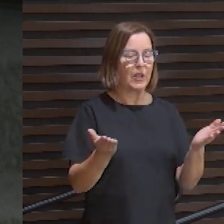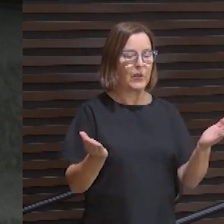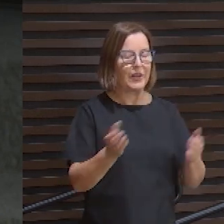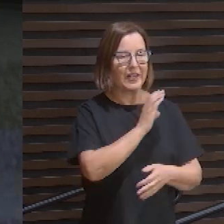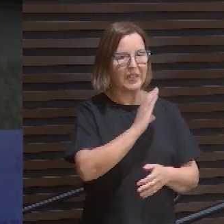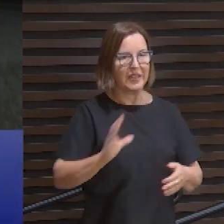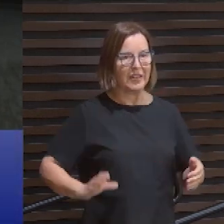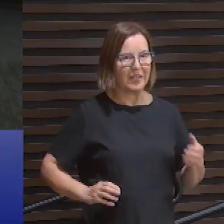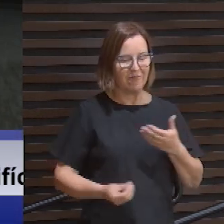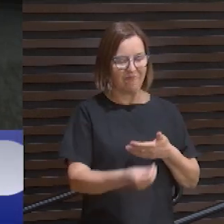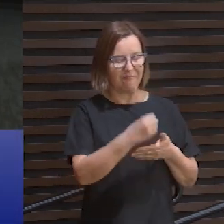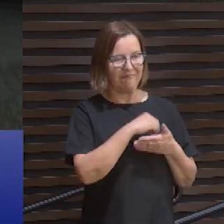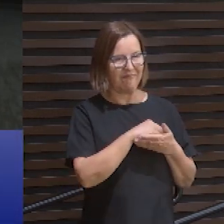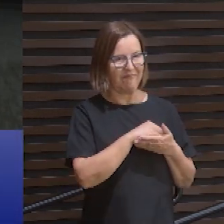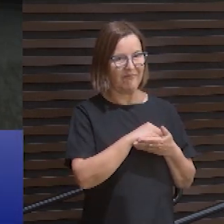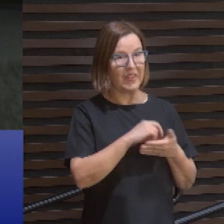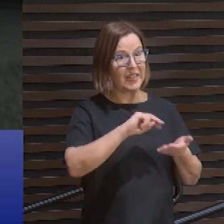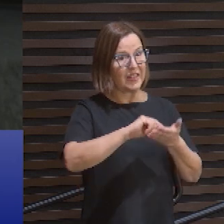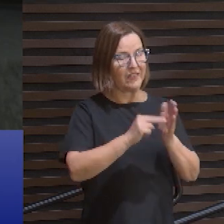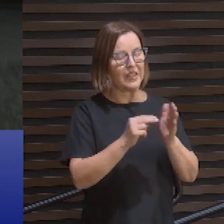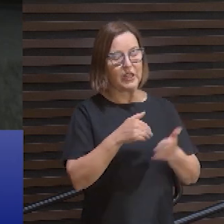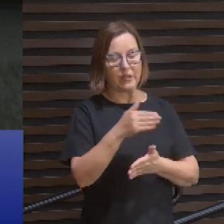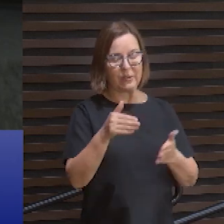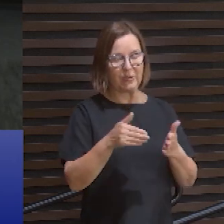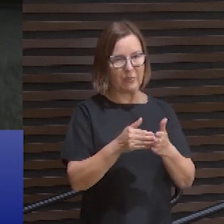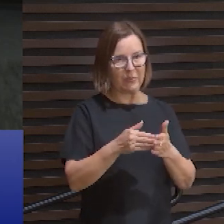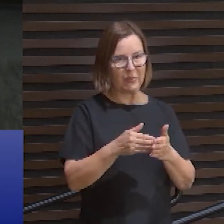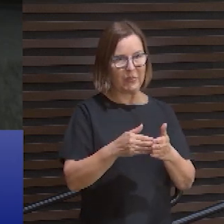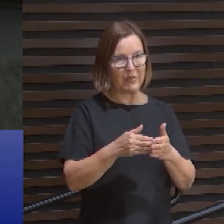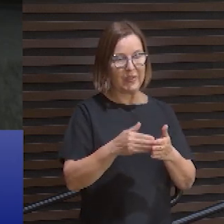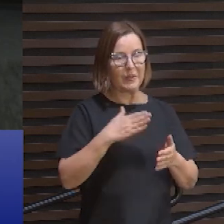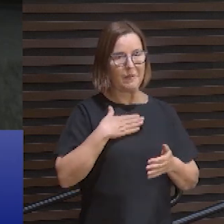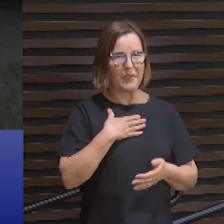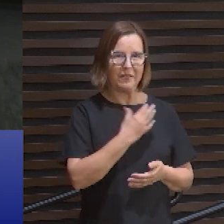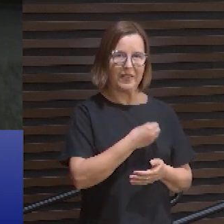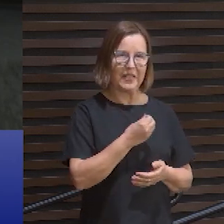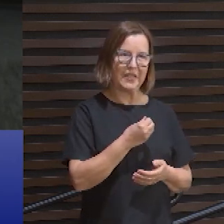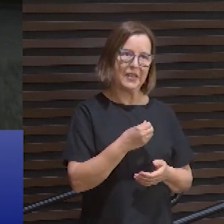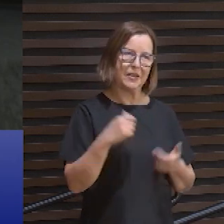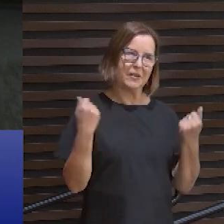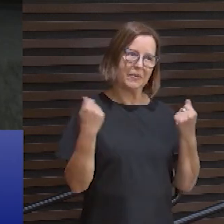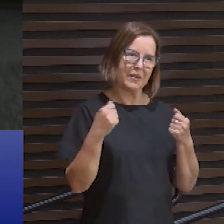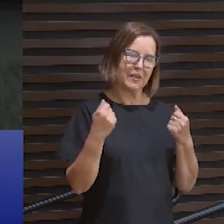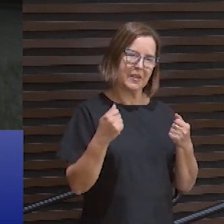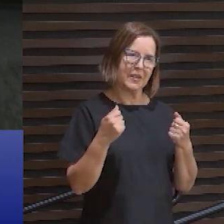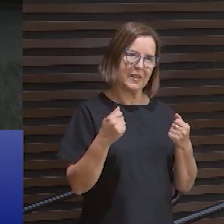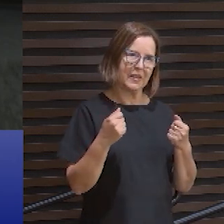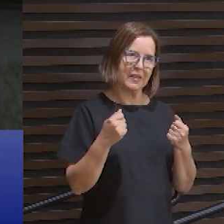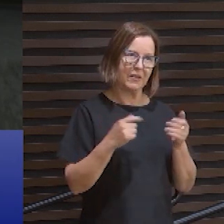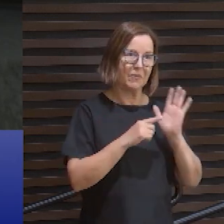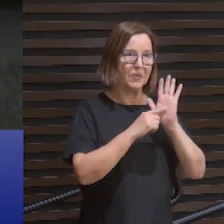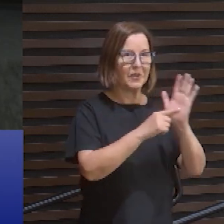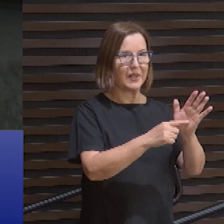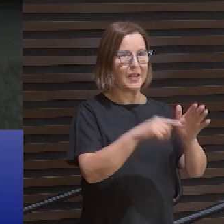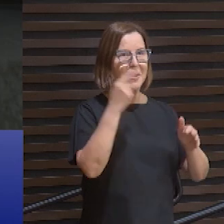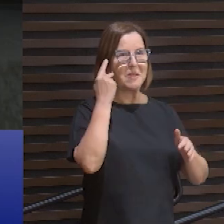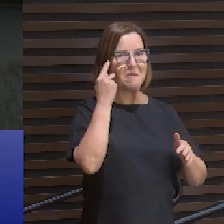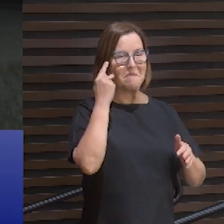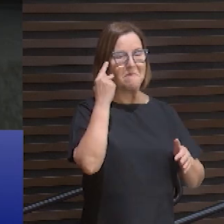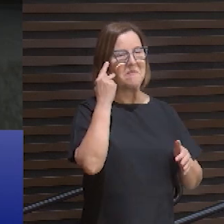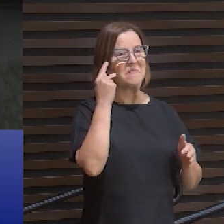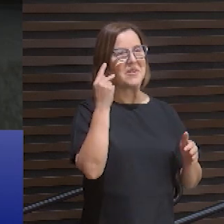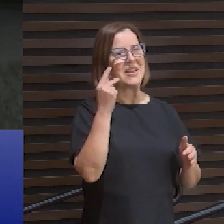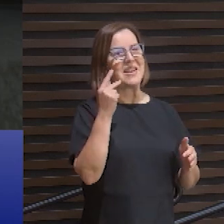mim. O que significa que tudo em minha vida deve apontar para Ele.